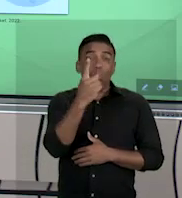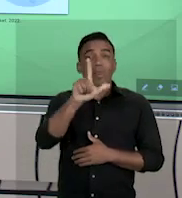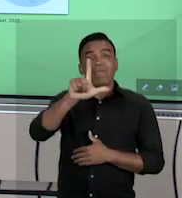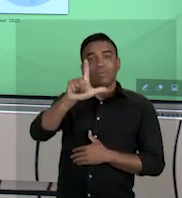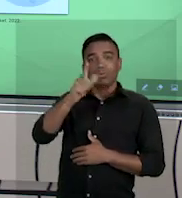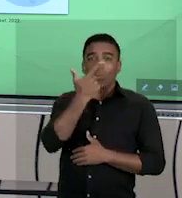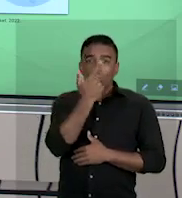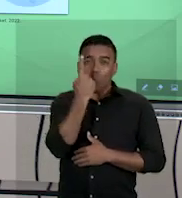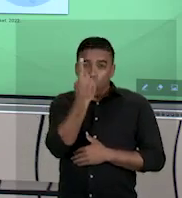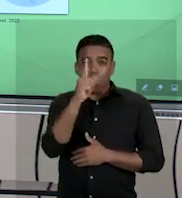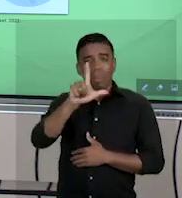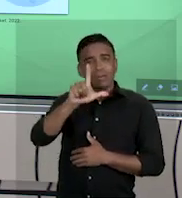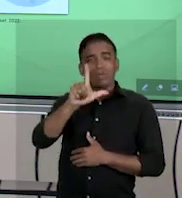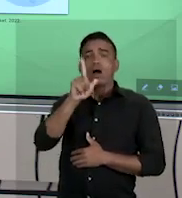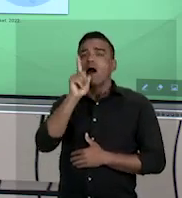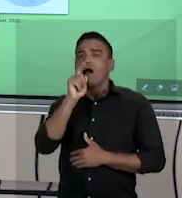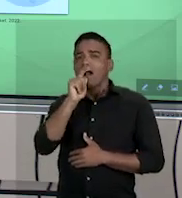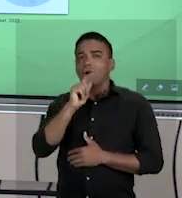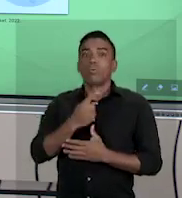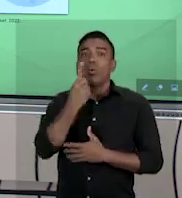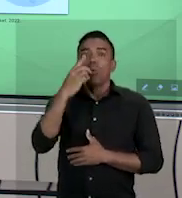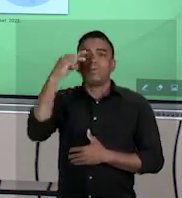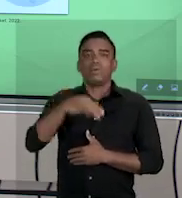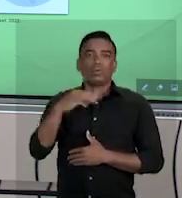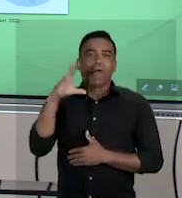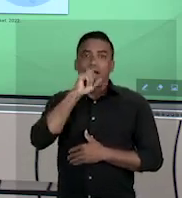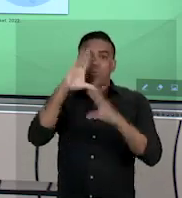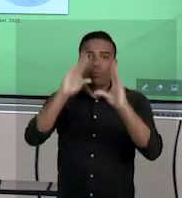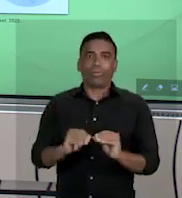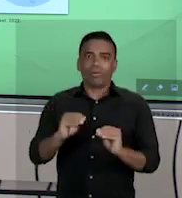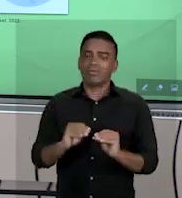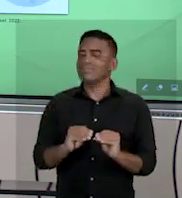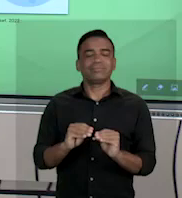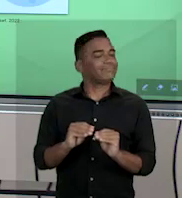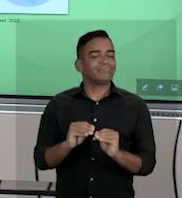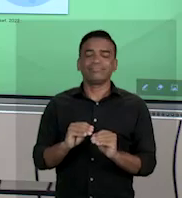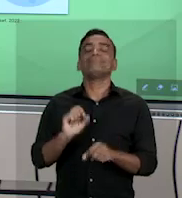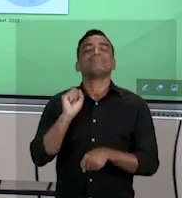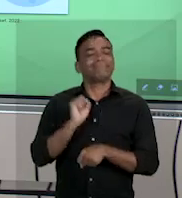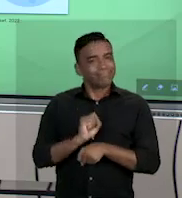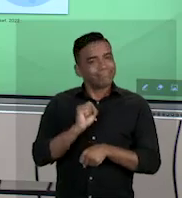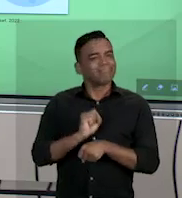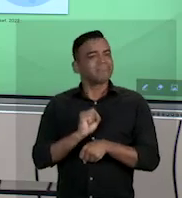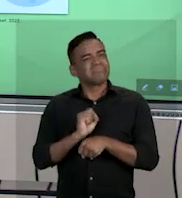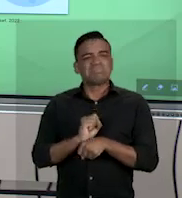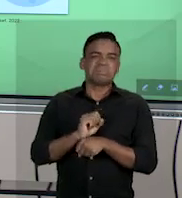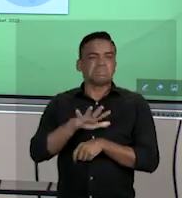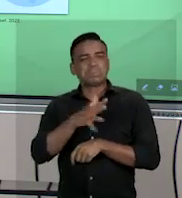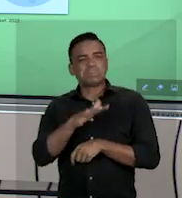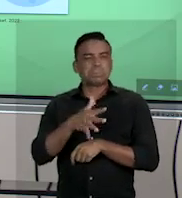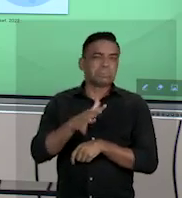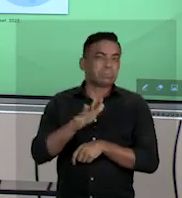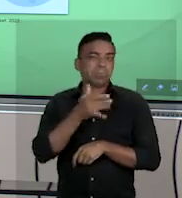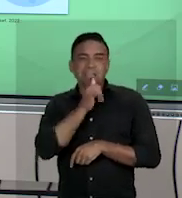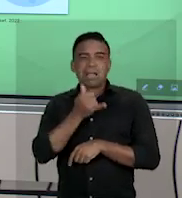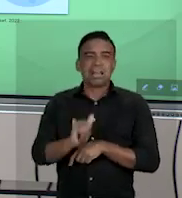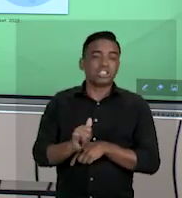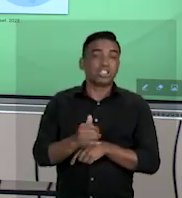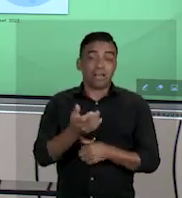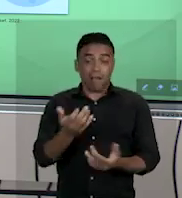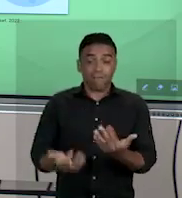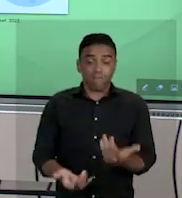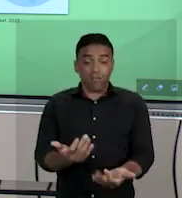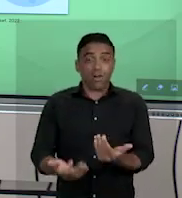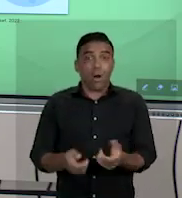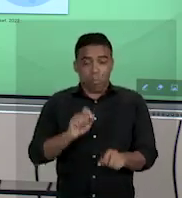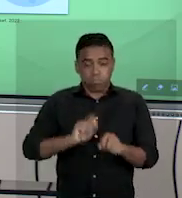sendo fervida. Ela não vai levar 1 minuto para secar. Você precisa, falando isso em termos ali da energia que o fogão